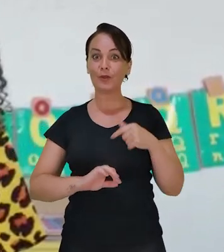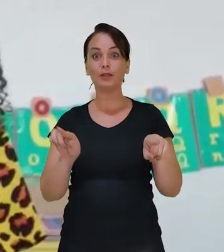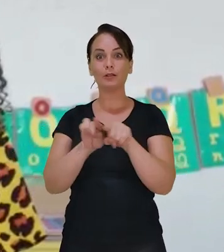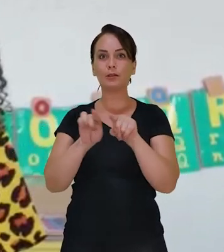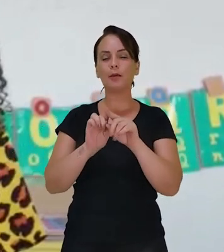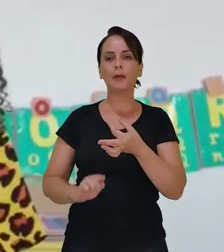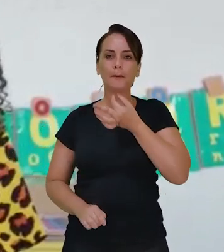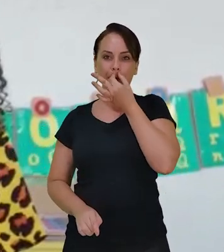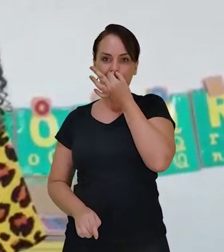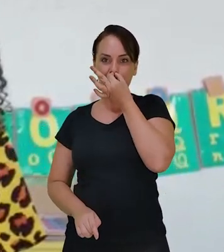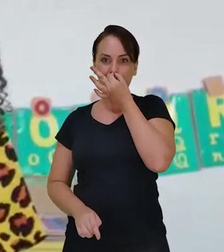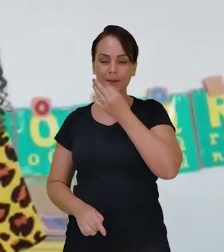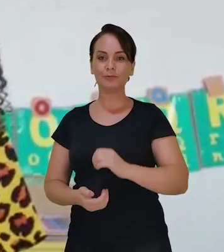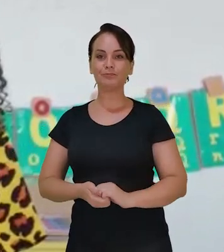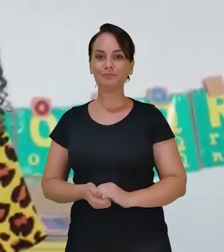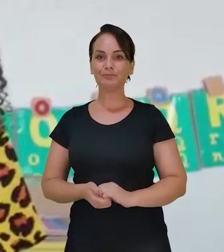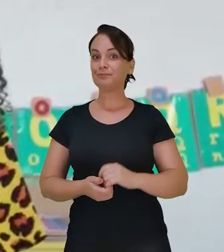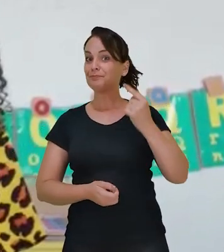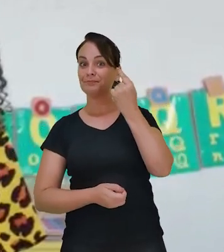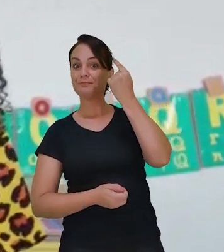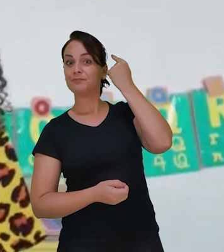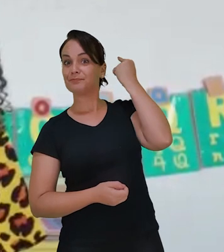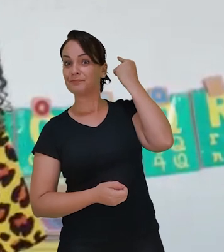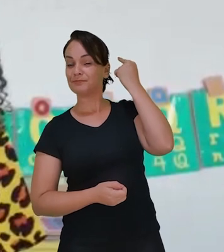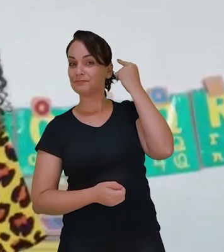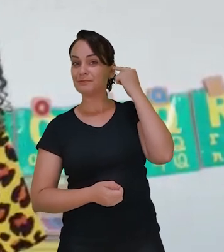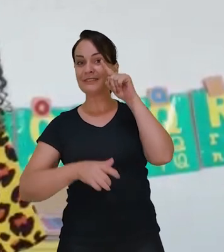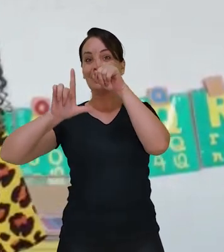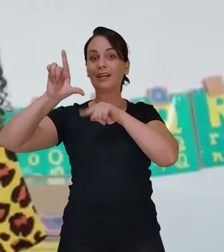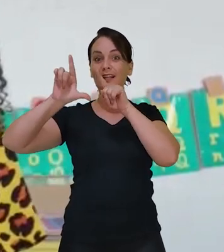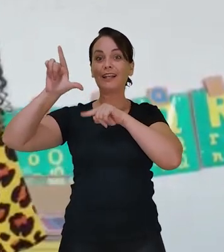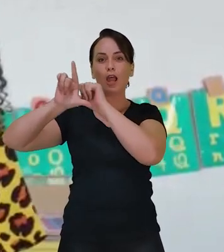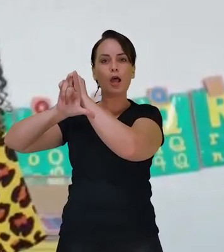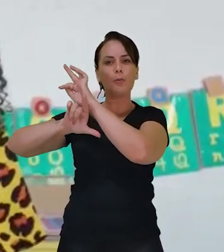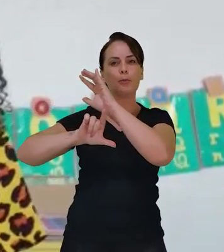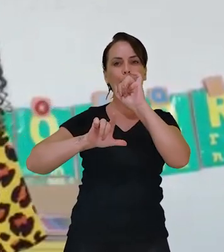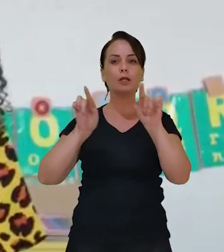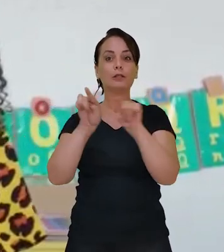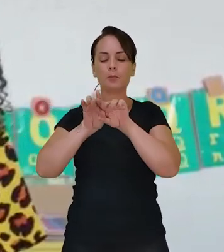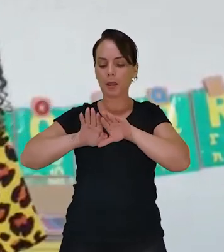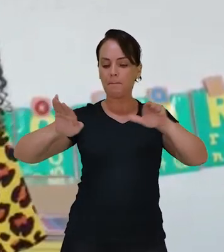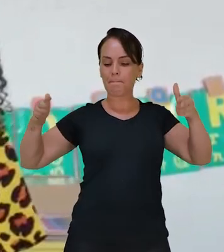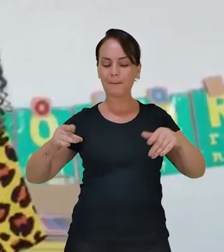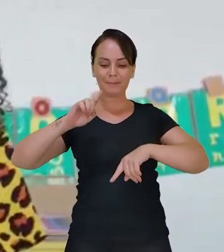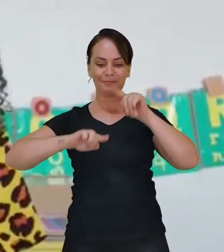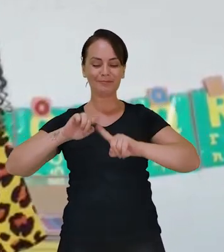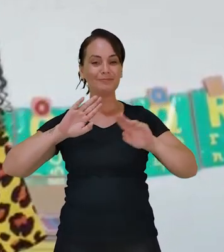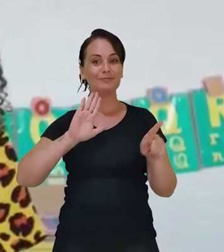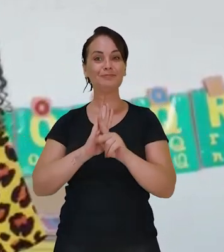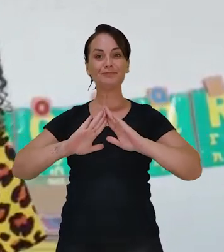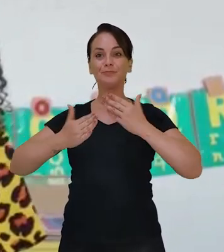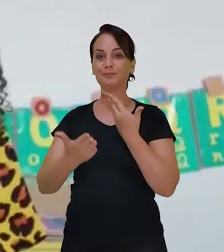um piercing no septo. Na parede, ao fundo, letras do alfabeto e uma mesa com materiais